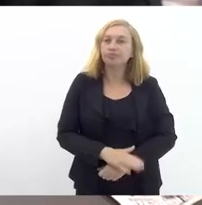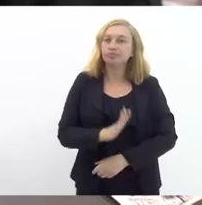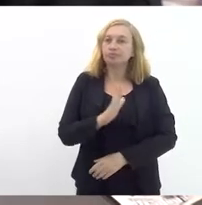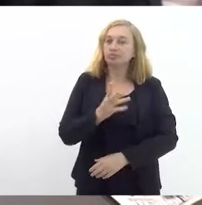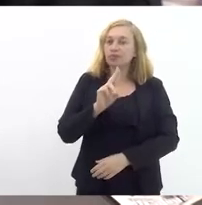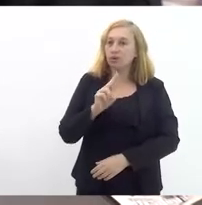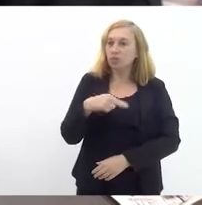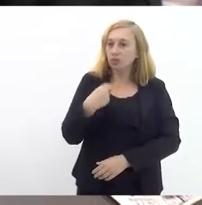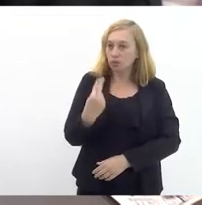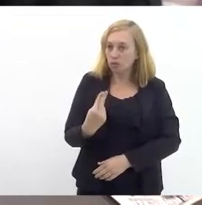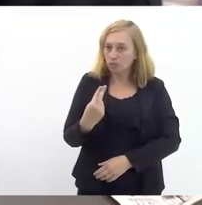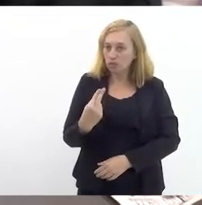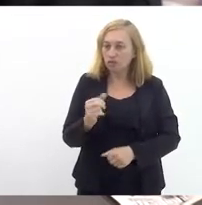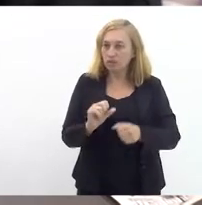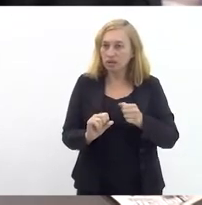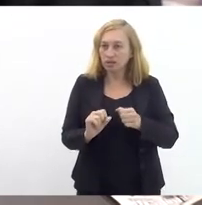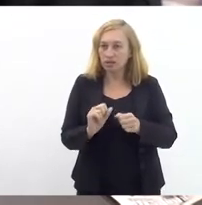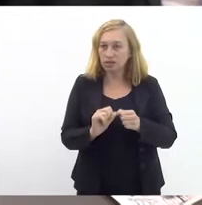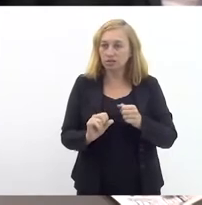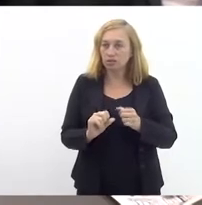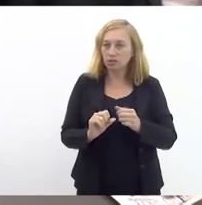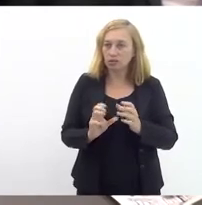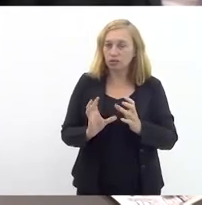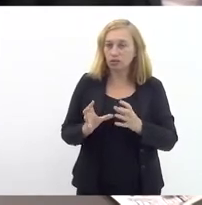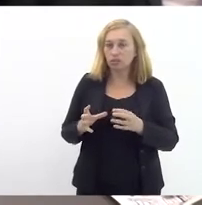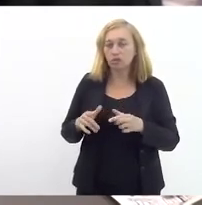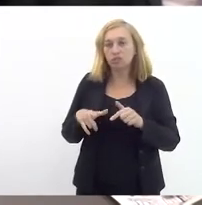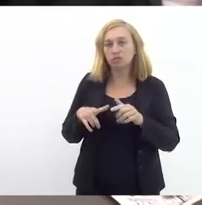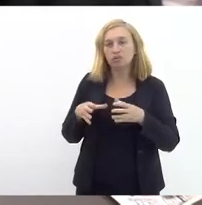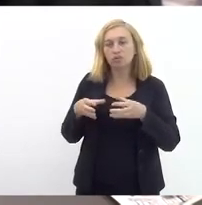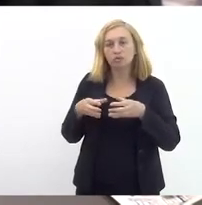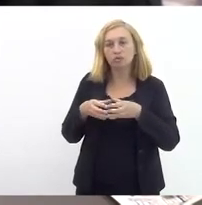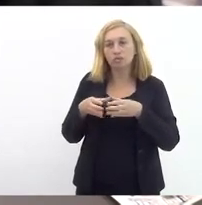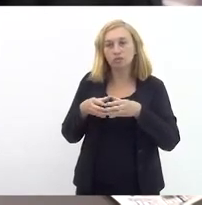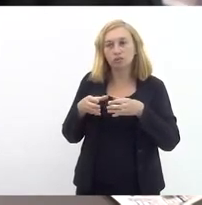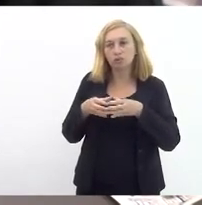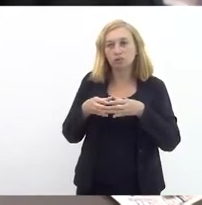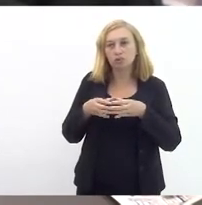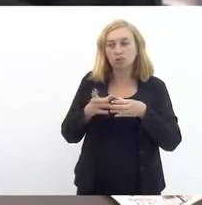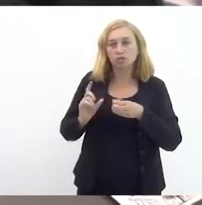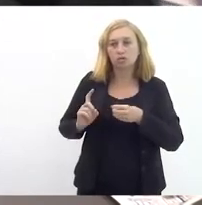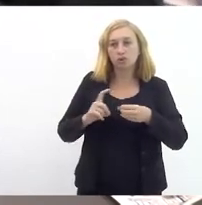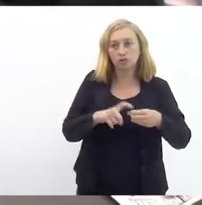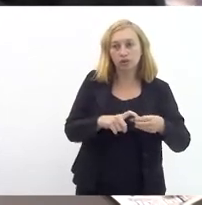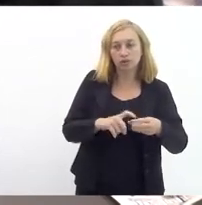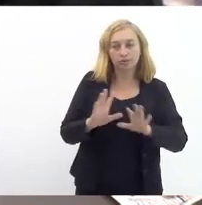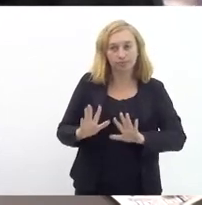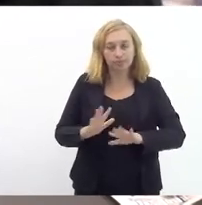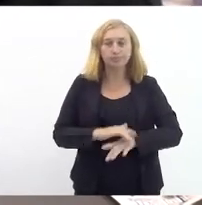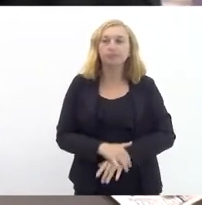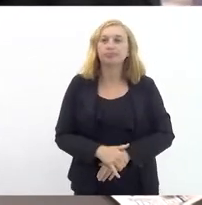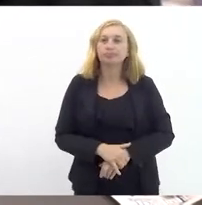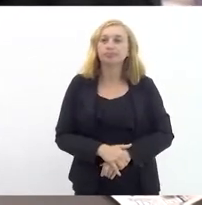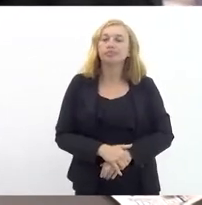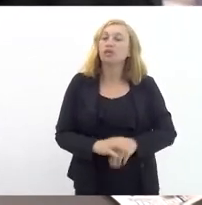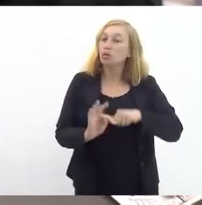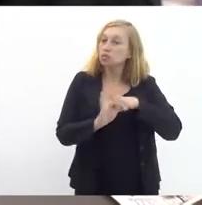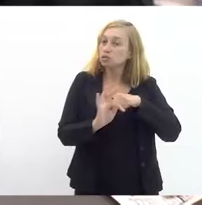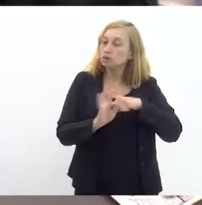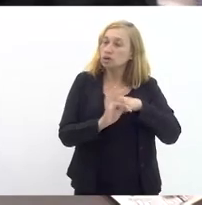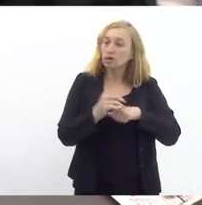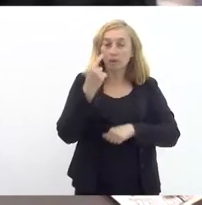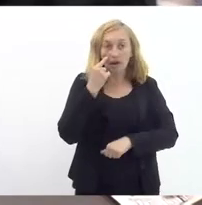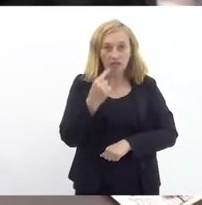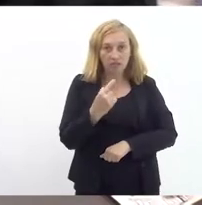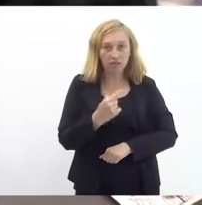faz com a mão de obra do convênio. Hoje a gente faz isso com a mão de obra do convênio. A gente teria um técnico para